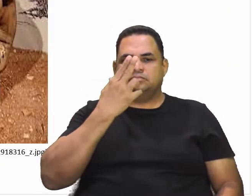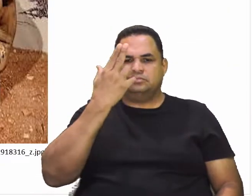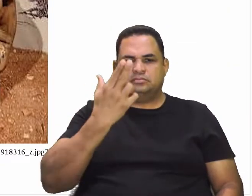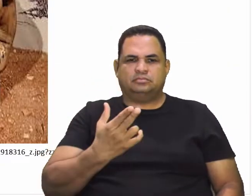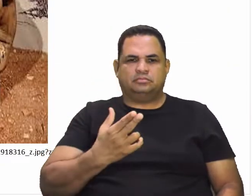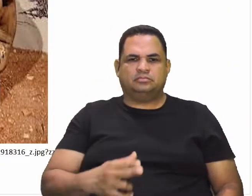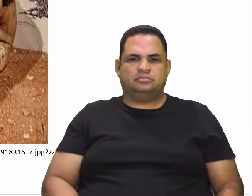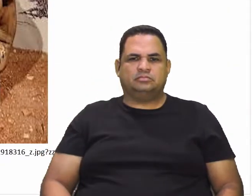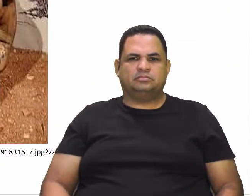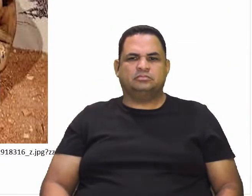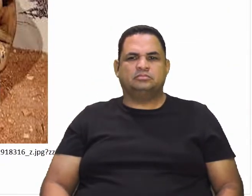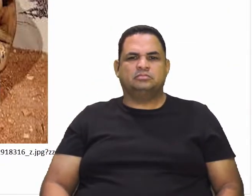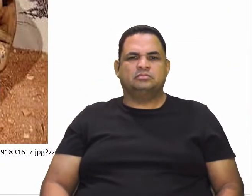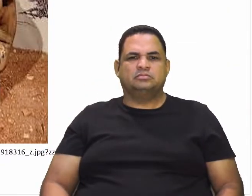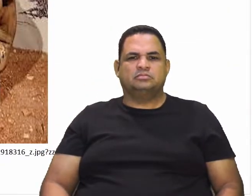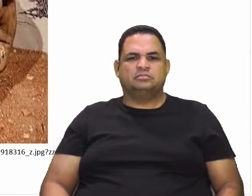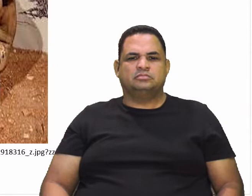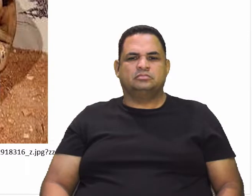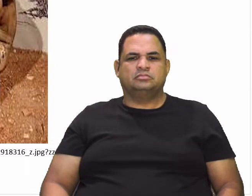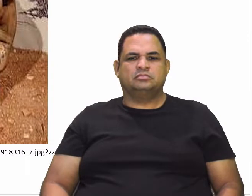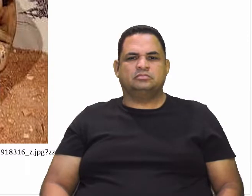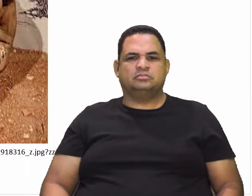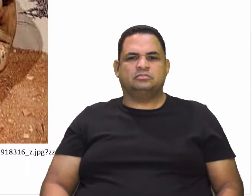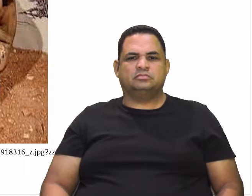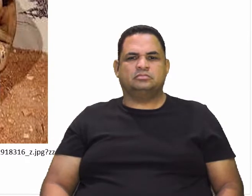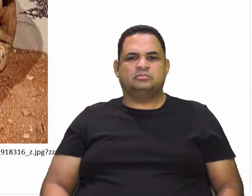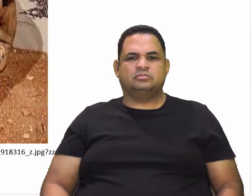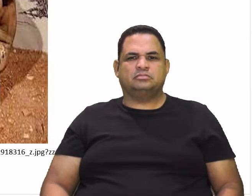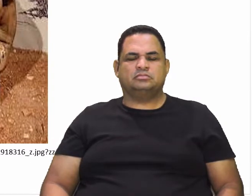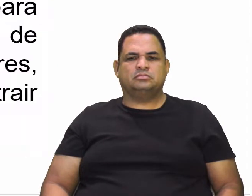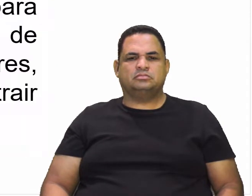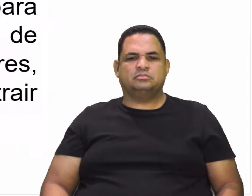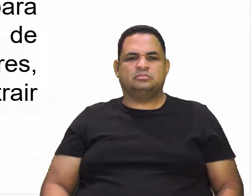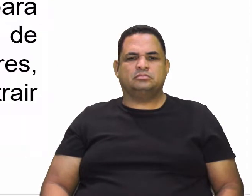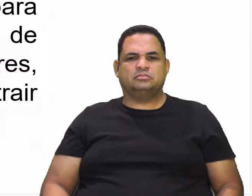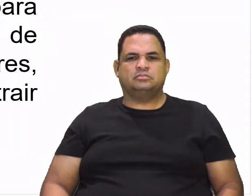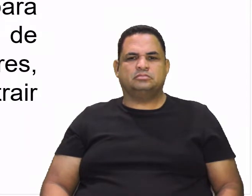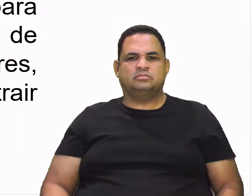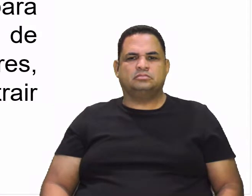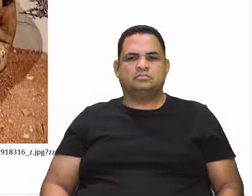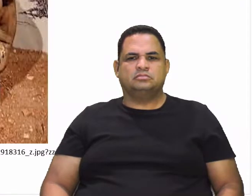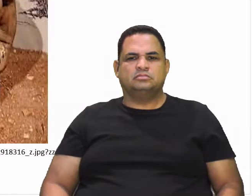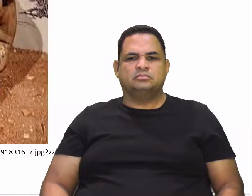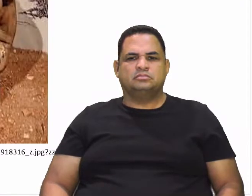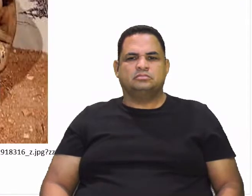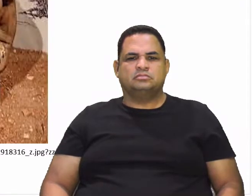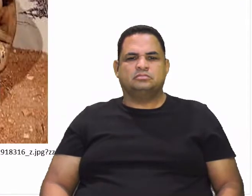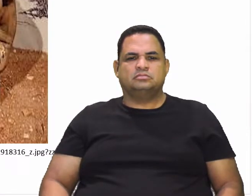ele, que é o Homo neanderthalense aí, ó.